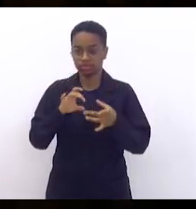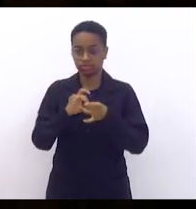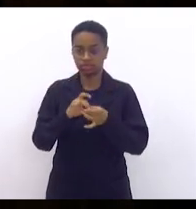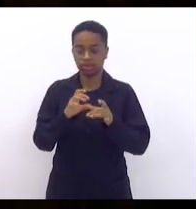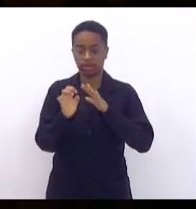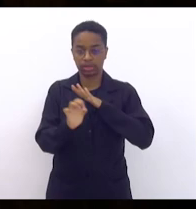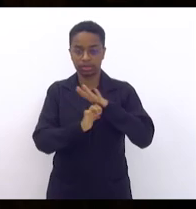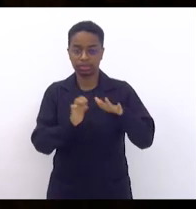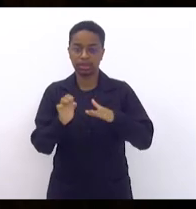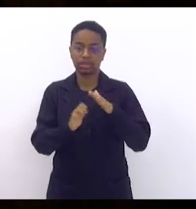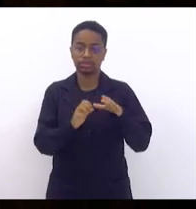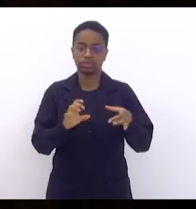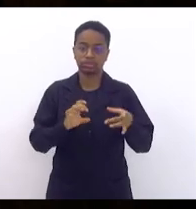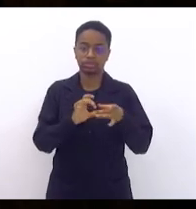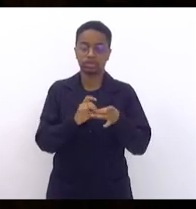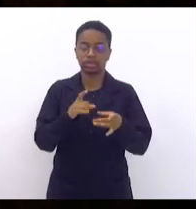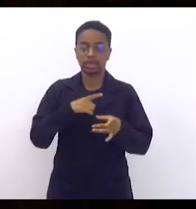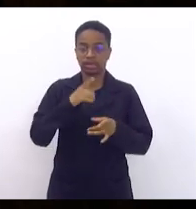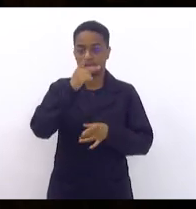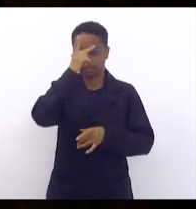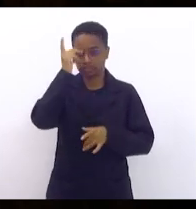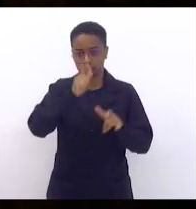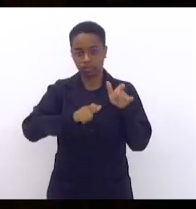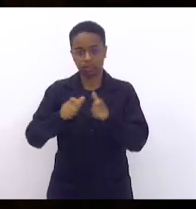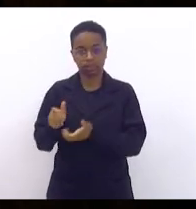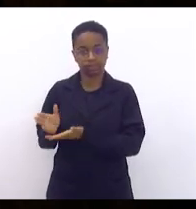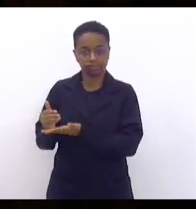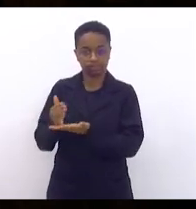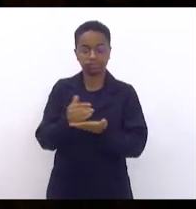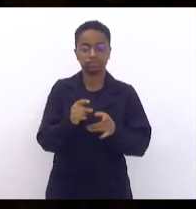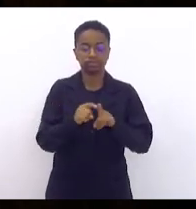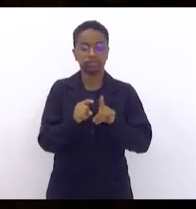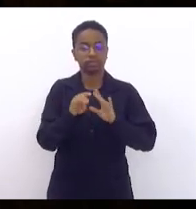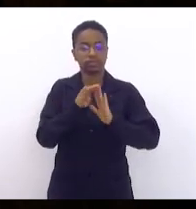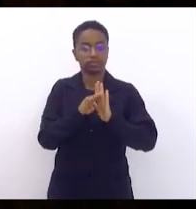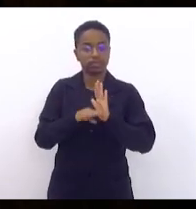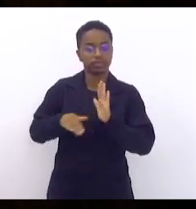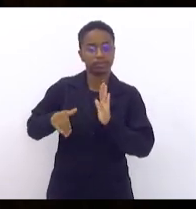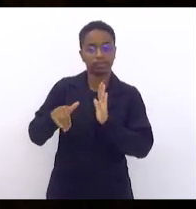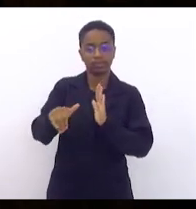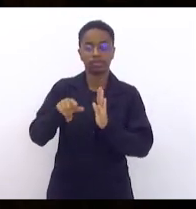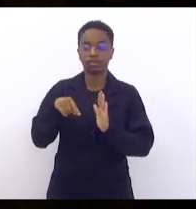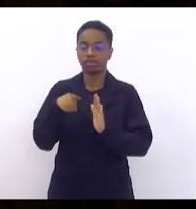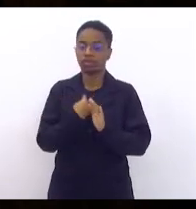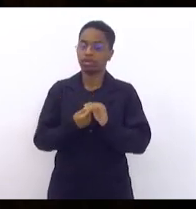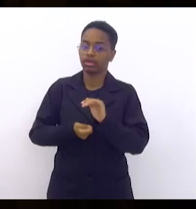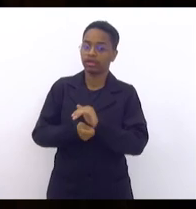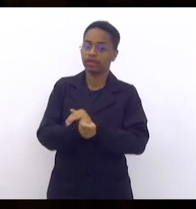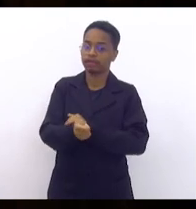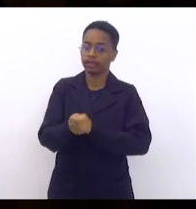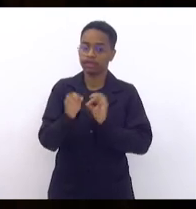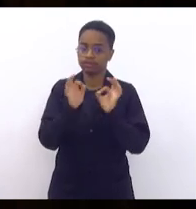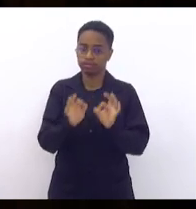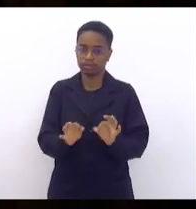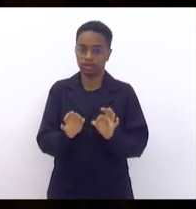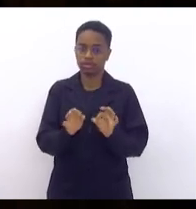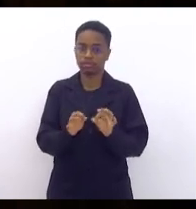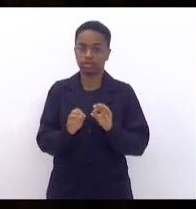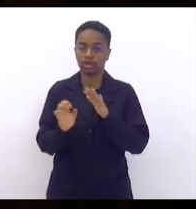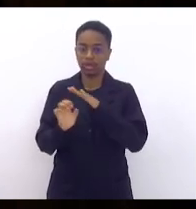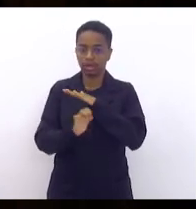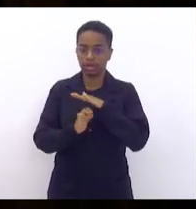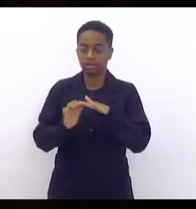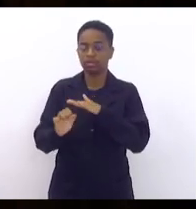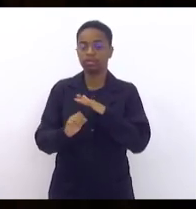cooperativas de catadores e agora é um programa aí para os próximos anos para a gente fazer bastante investimento nas cooperativas